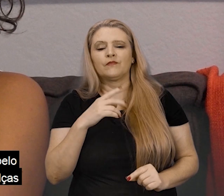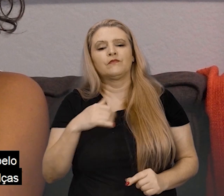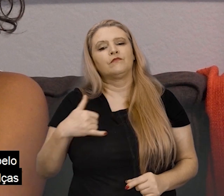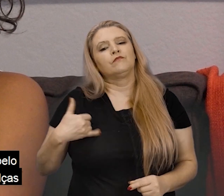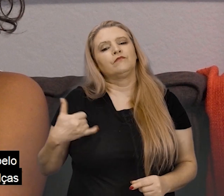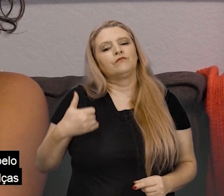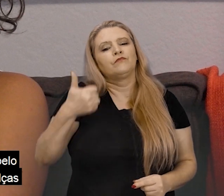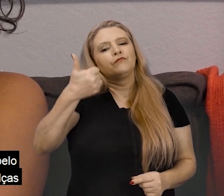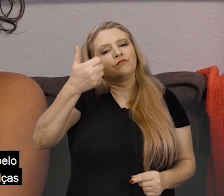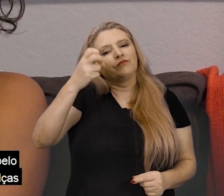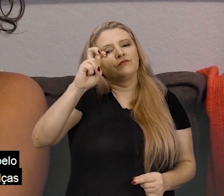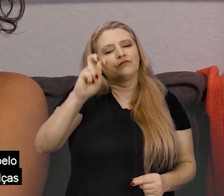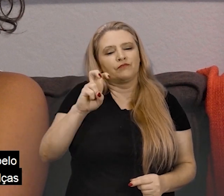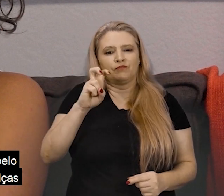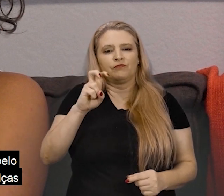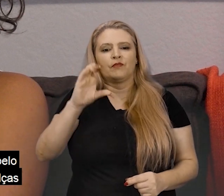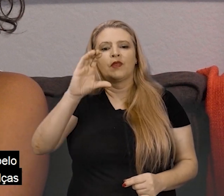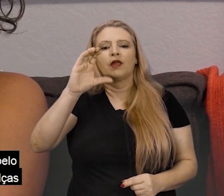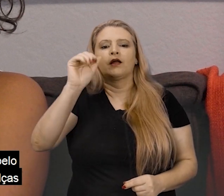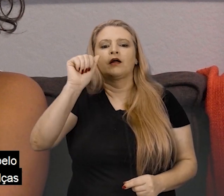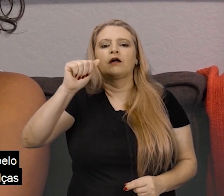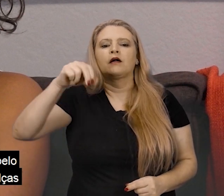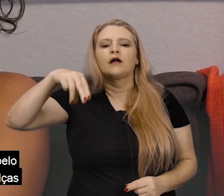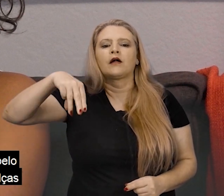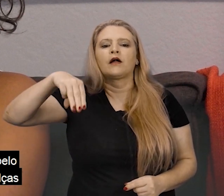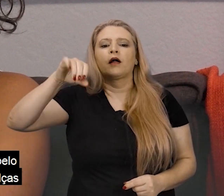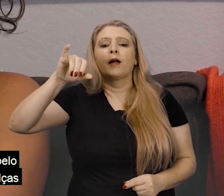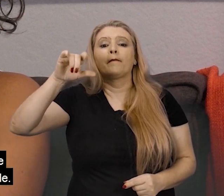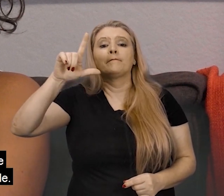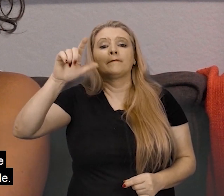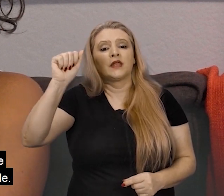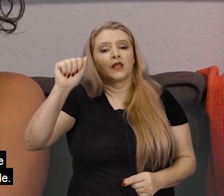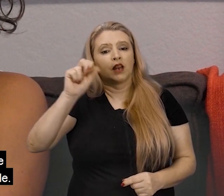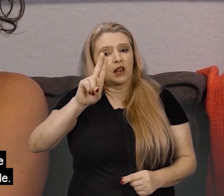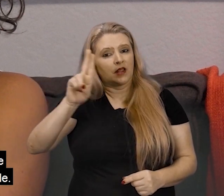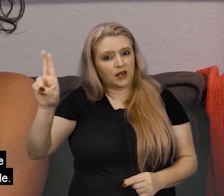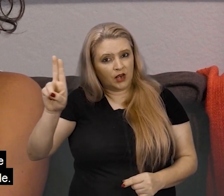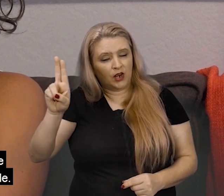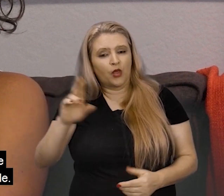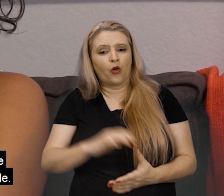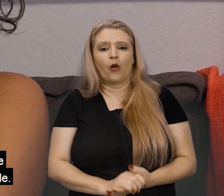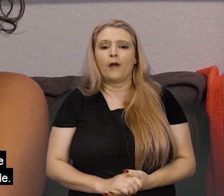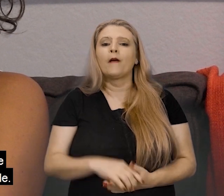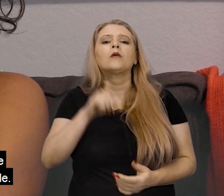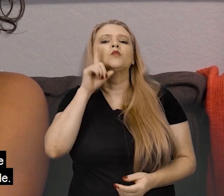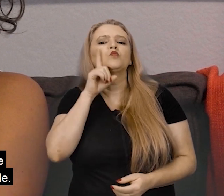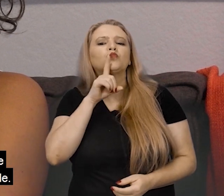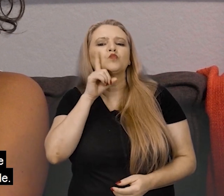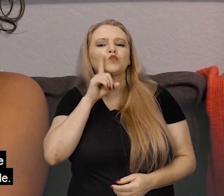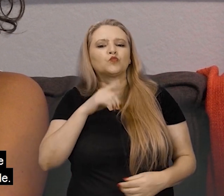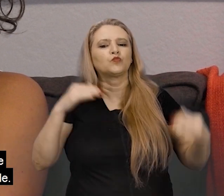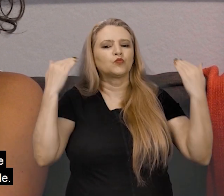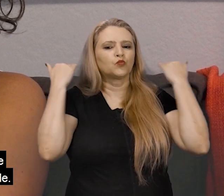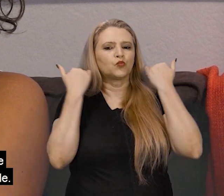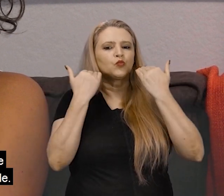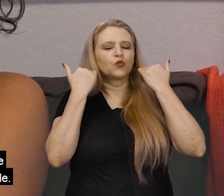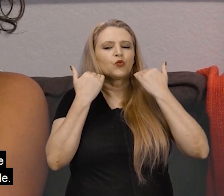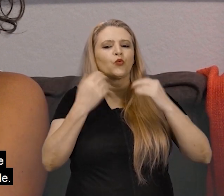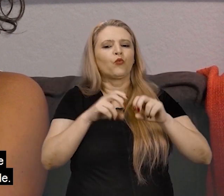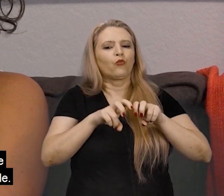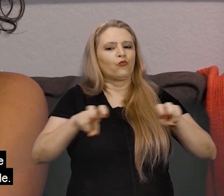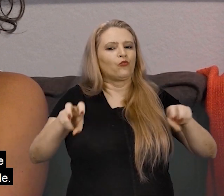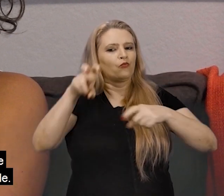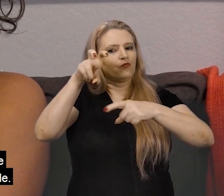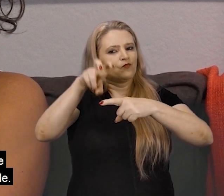tem cabelo castanho curto, veste uma camisa branca de alças e um colar. Está sentada em um sofá cinza e laranja.